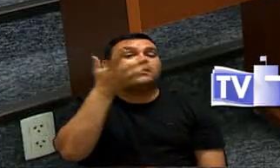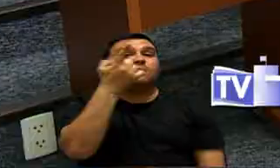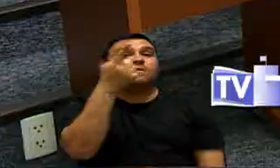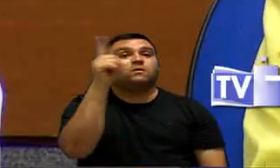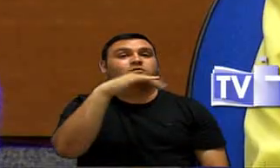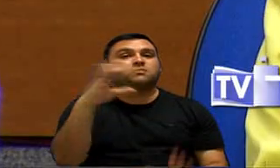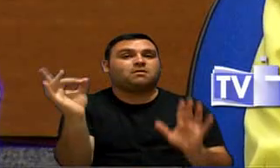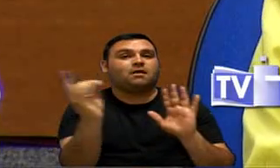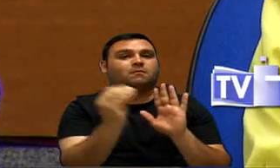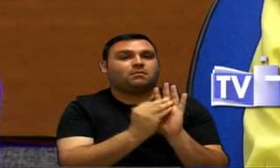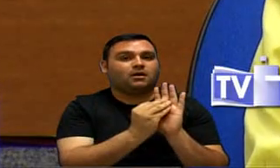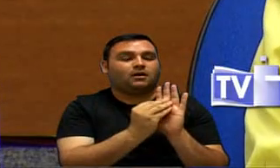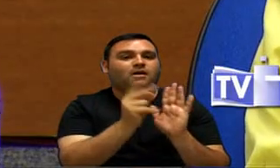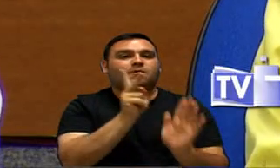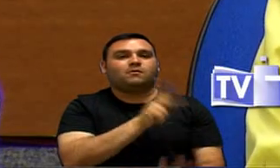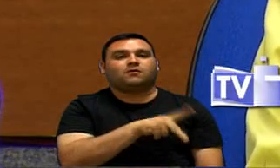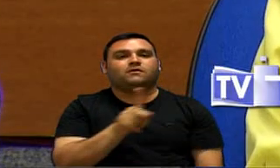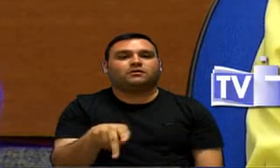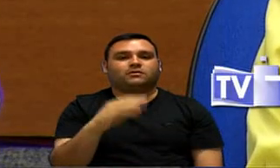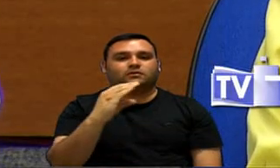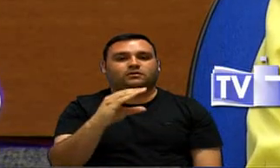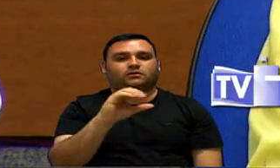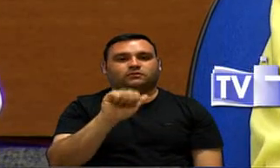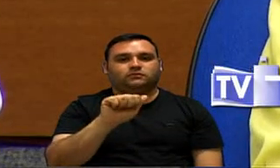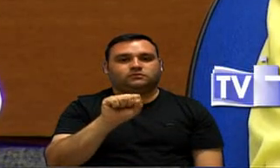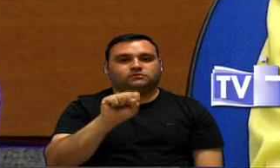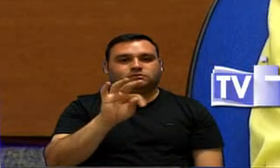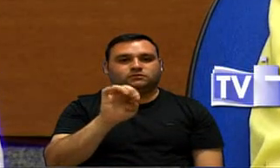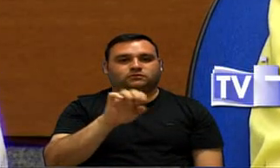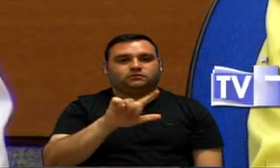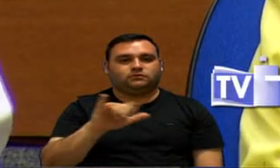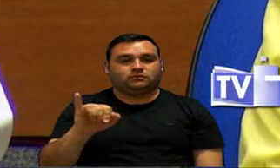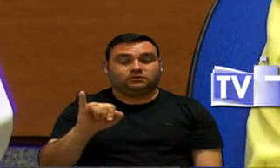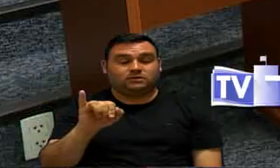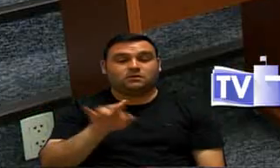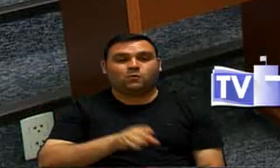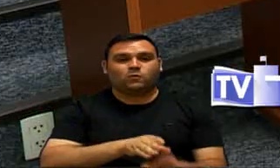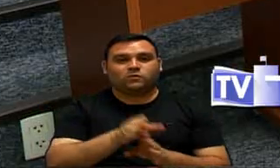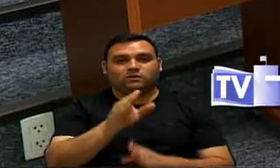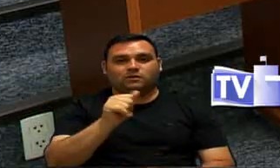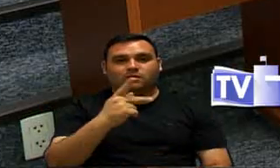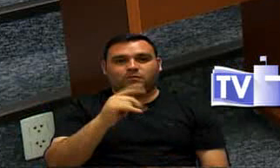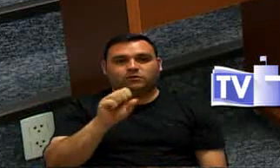última inscrita, a professora Castelli, conselheira da PESP.